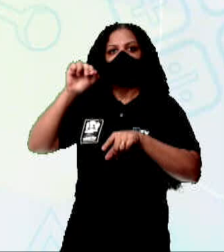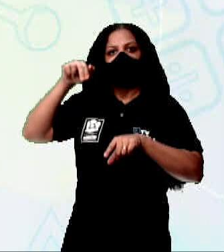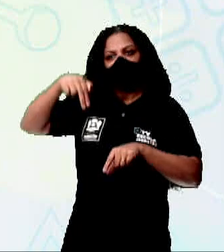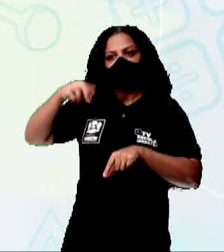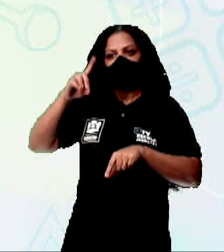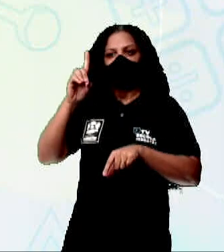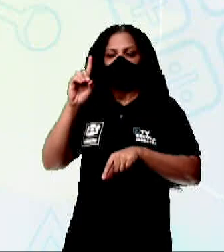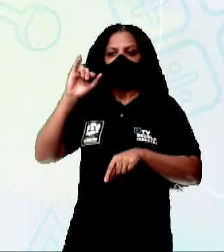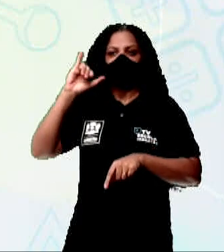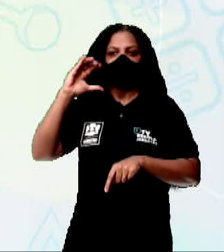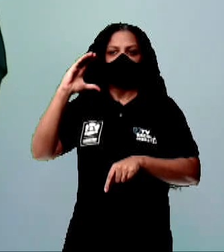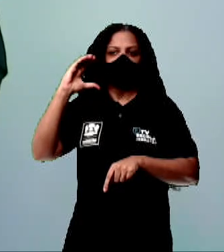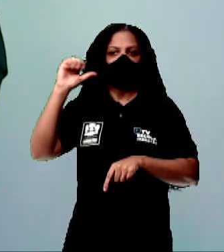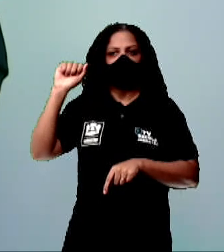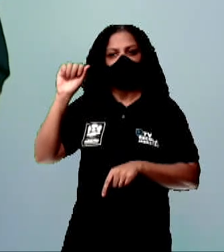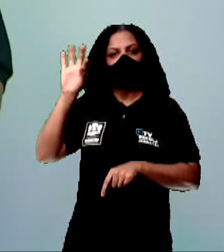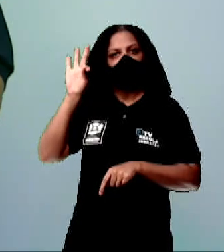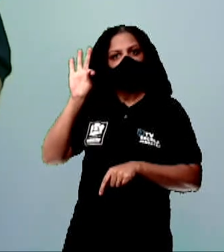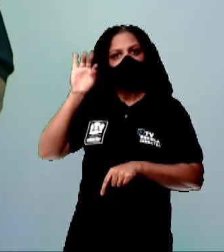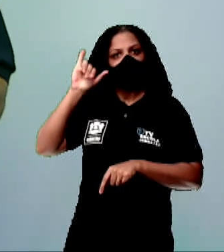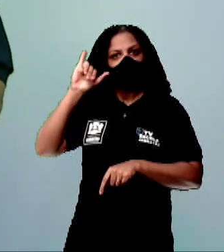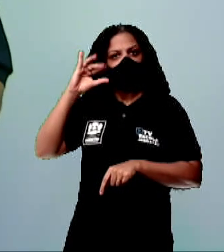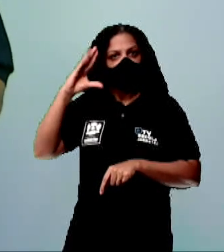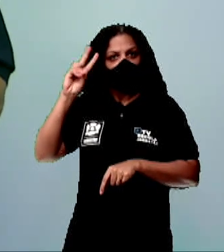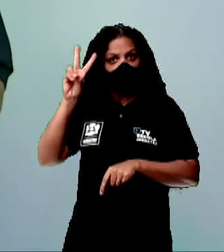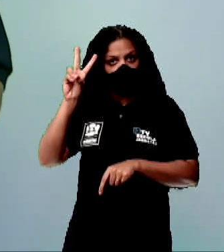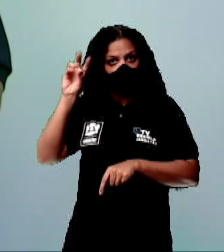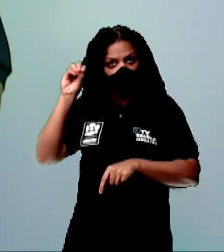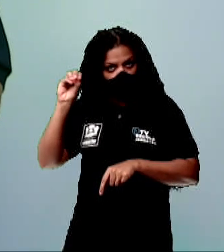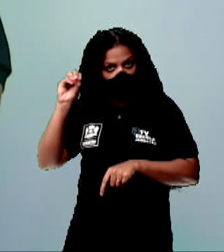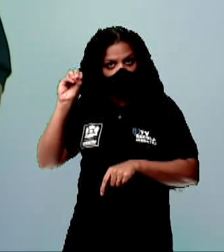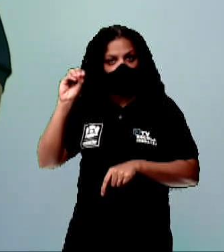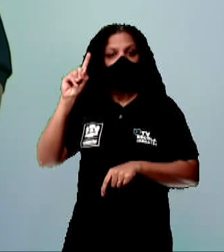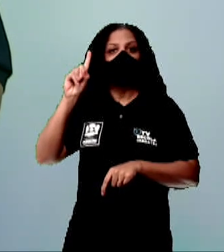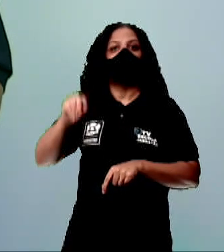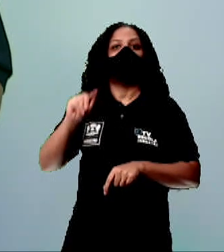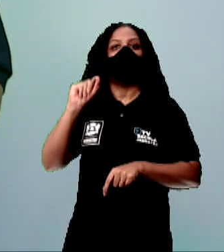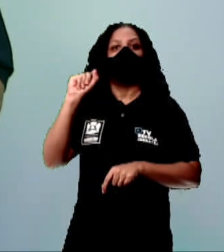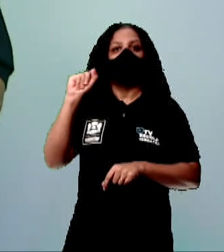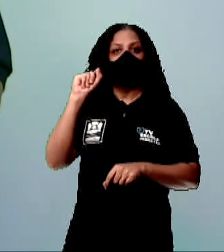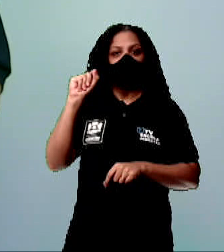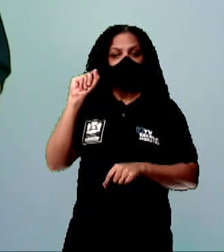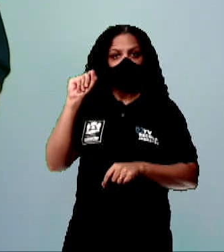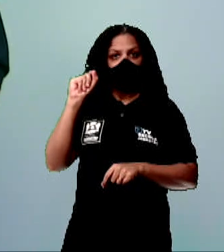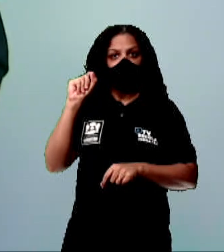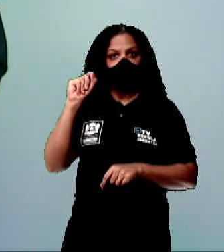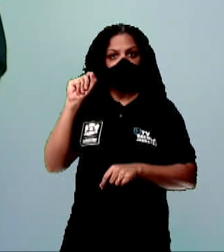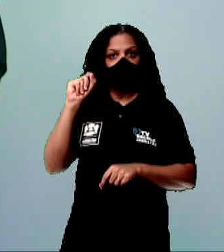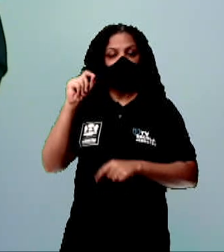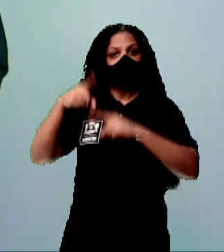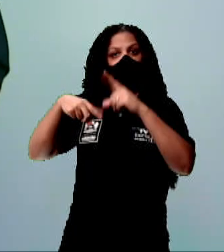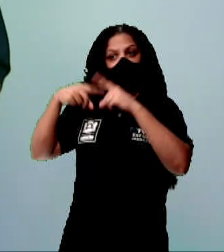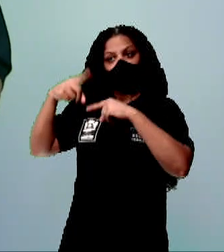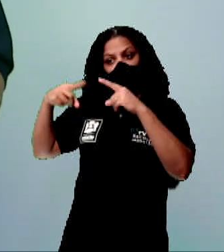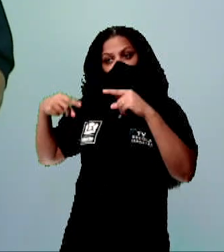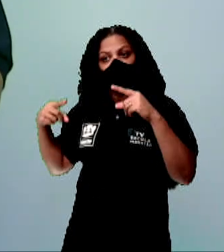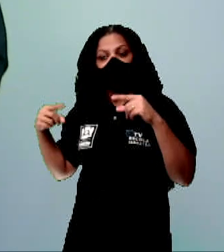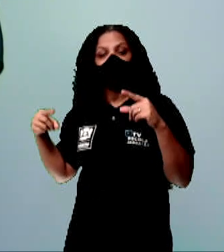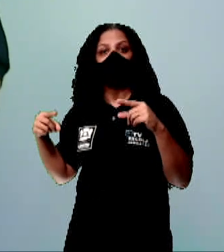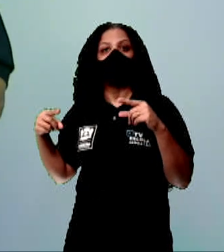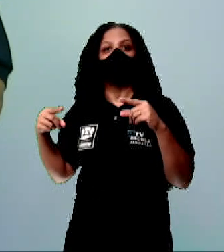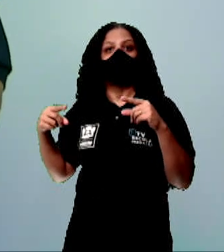gente, essa sugestão é que o produto ele está em alta. Presente do indicativo, ele apresenta a vocês que ele